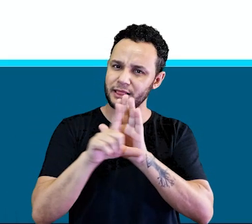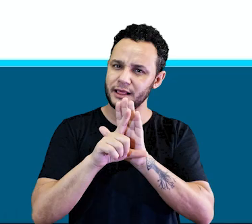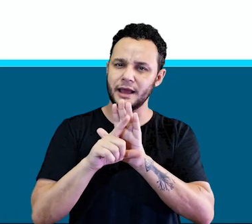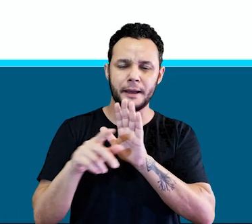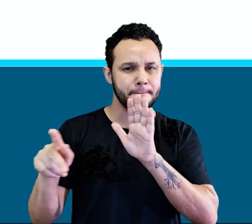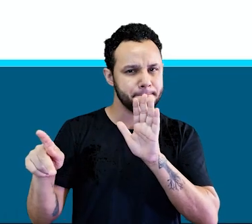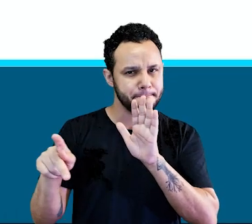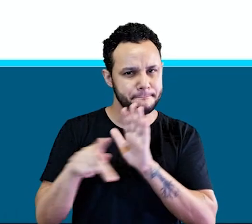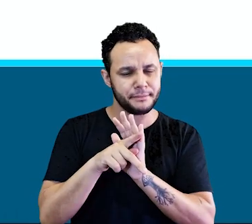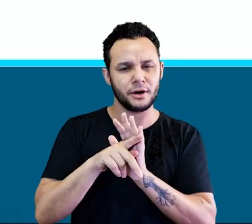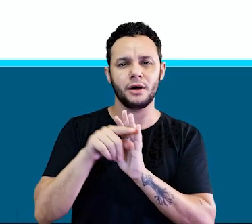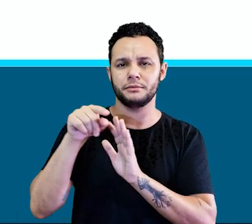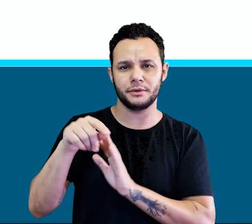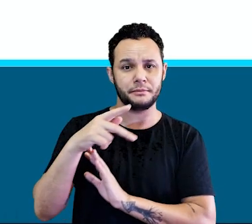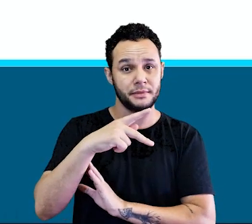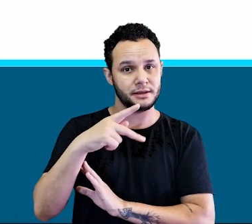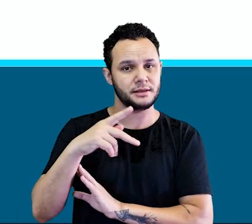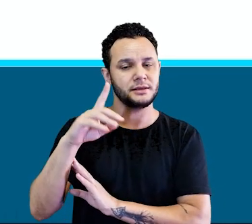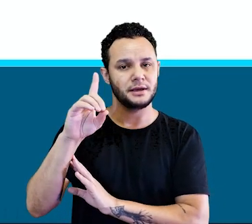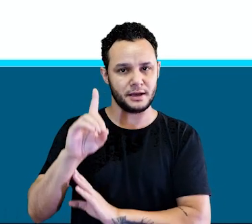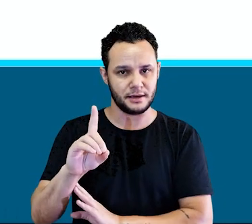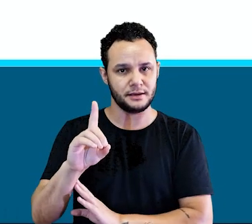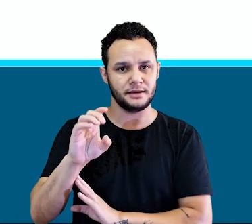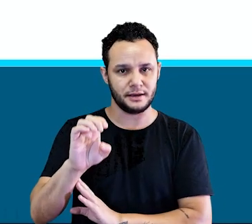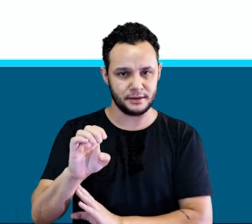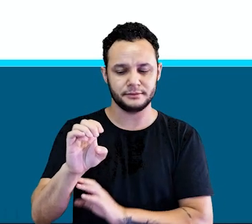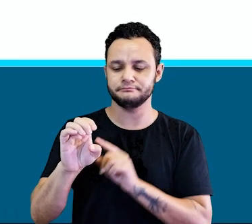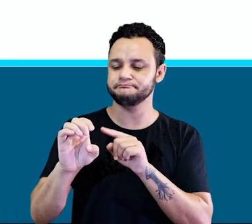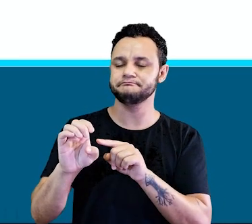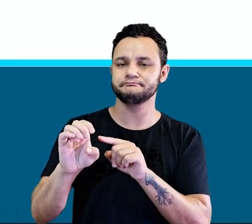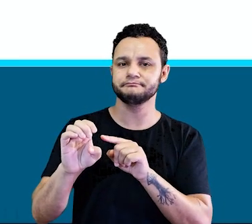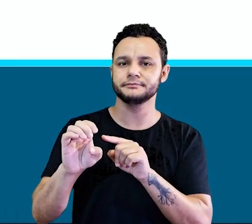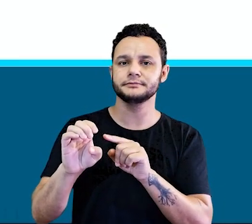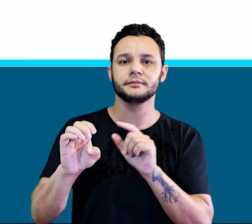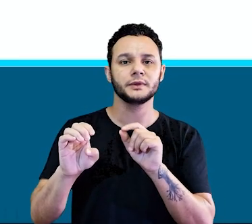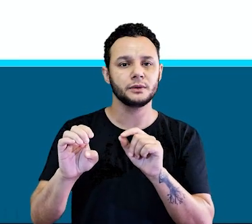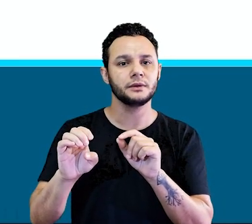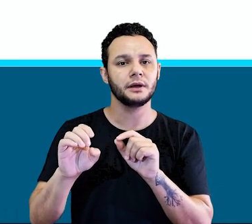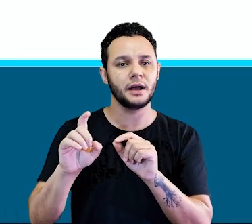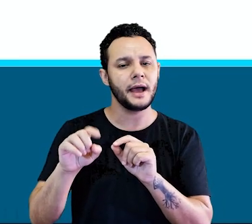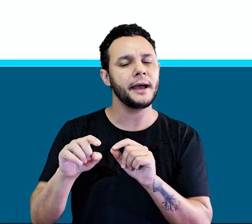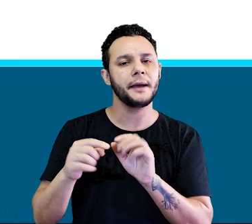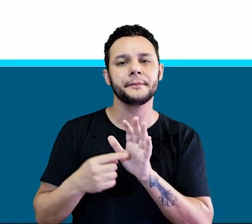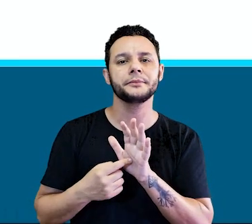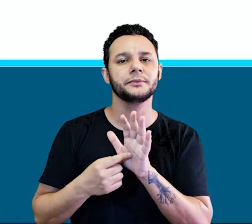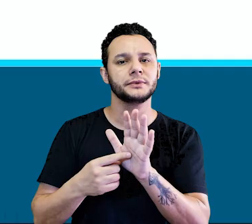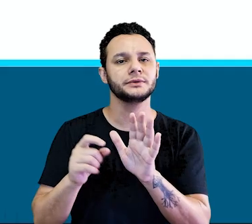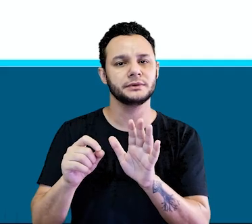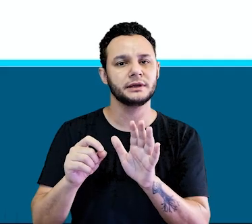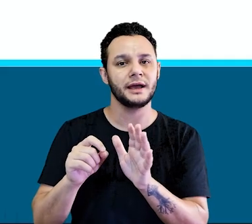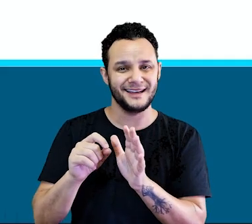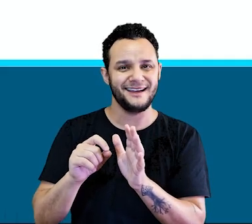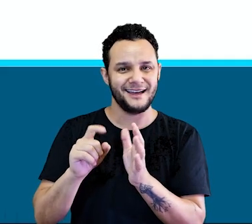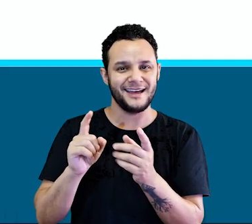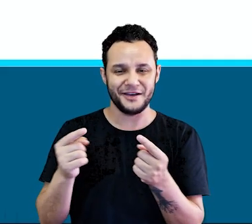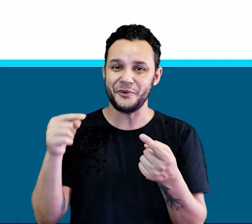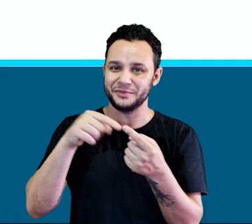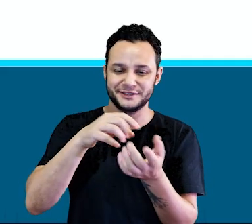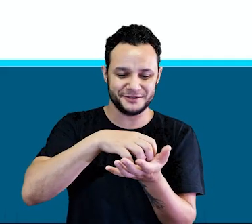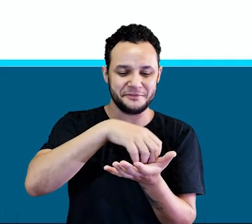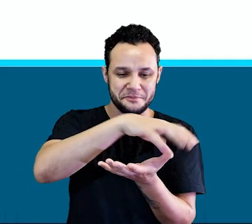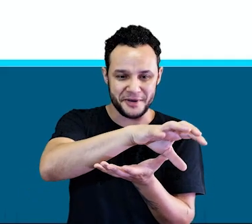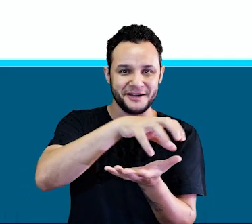legislação específica, né, sobre o PDDE. O PDDE, então, como disse antes, né, ele expressa um pouco